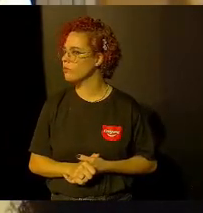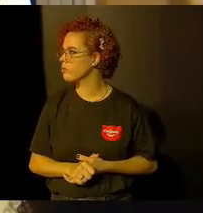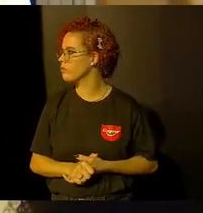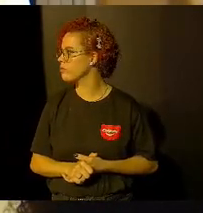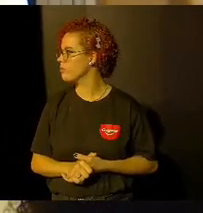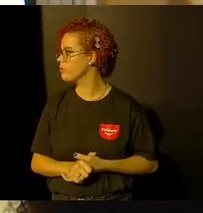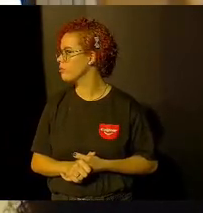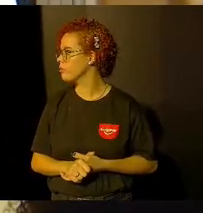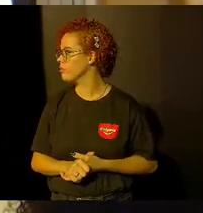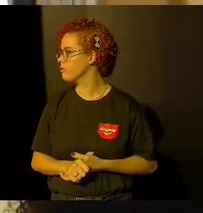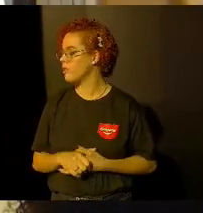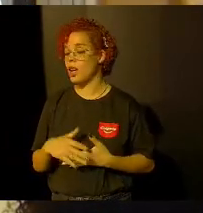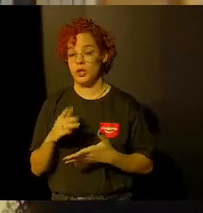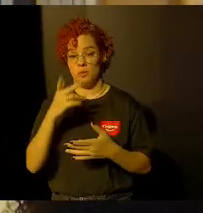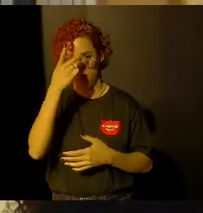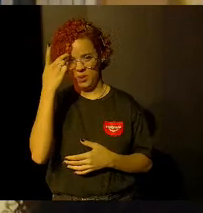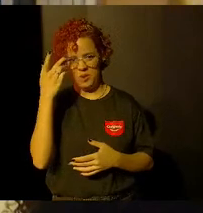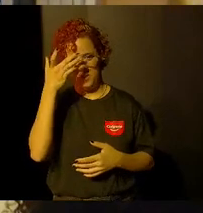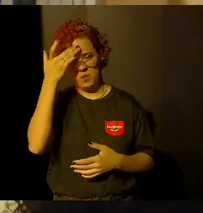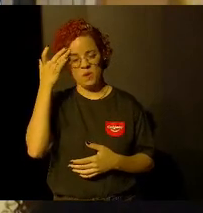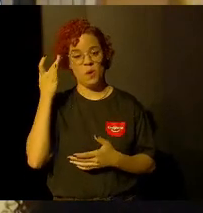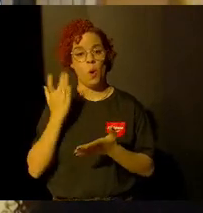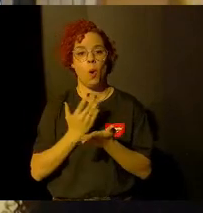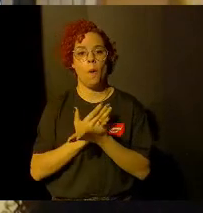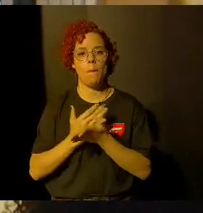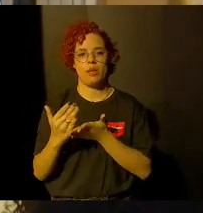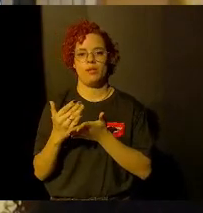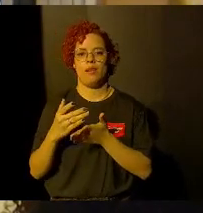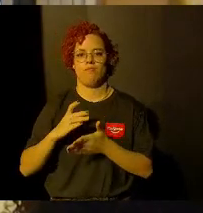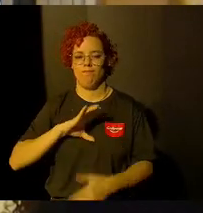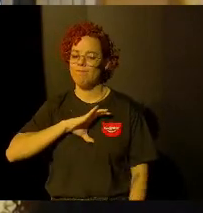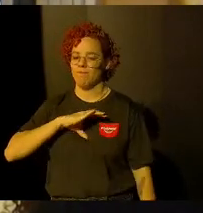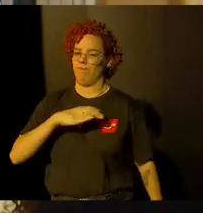as pessoas começaram a criar coragem